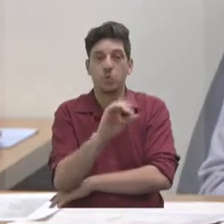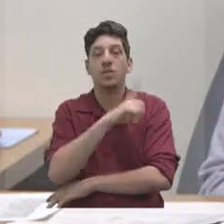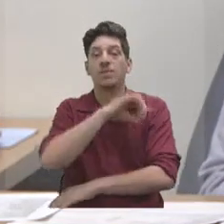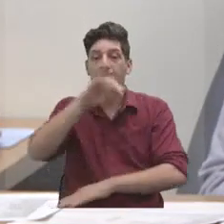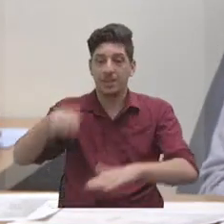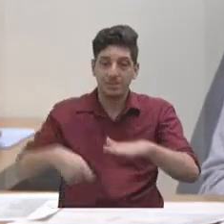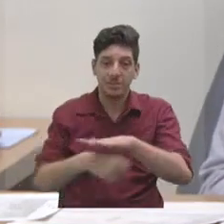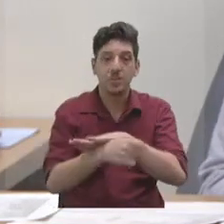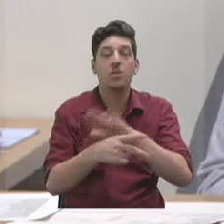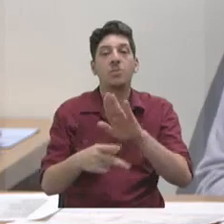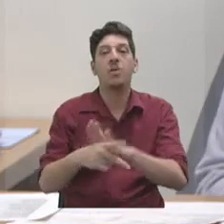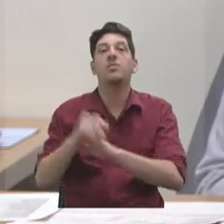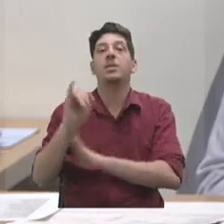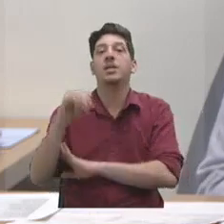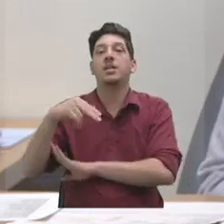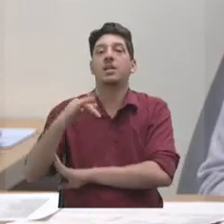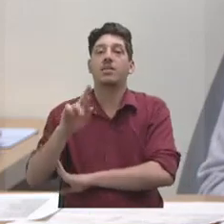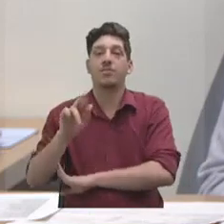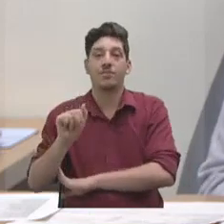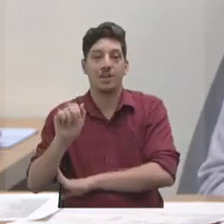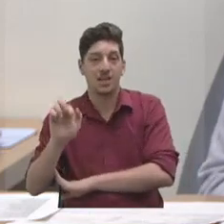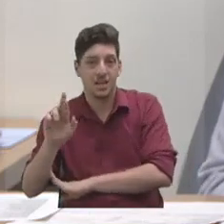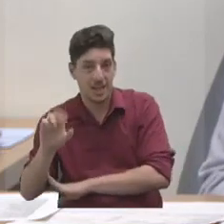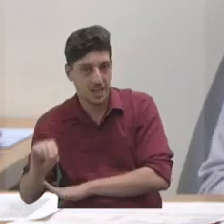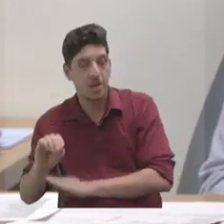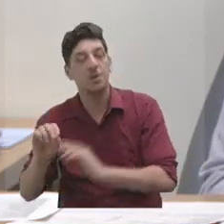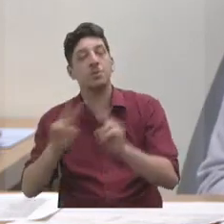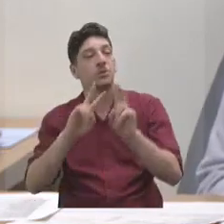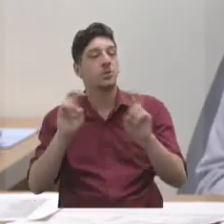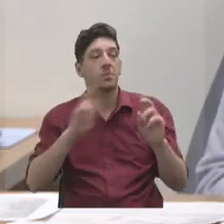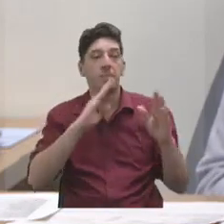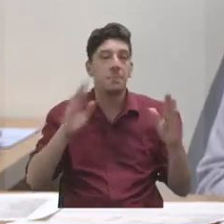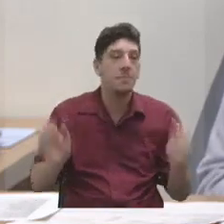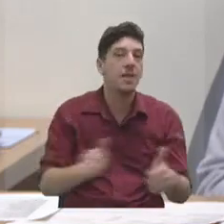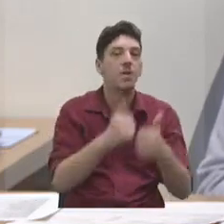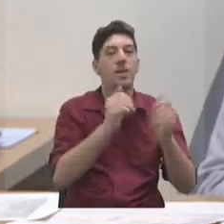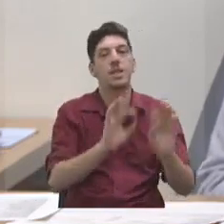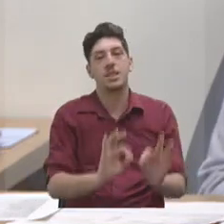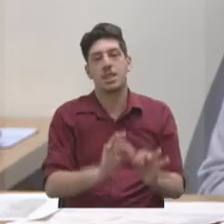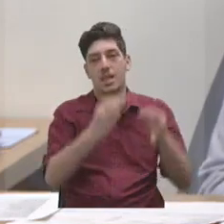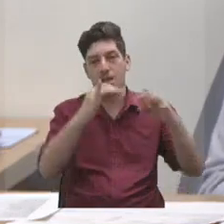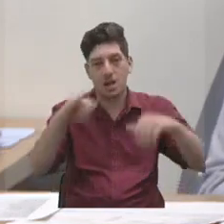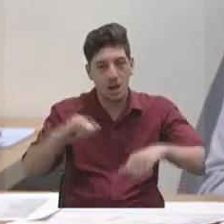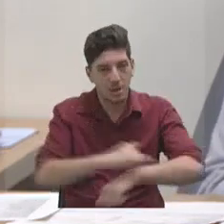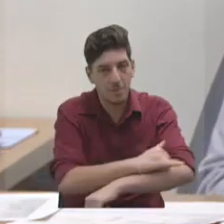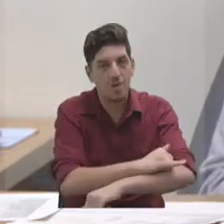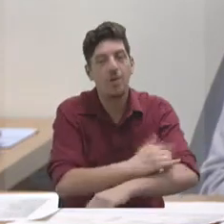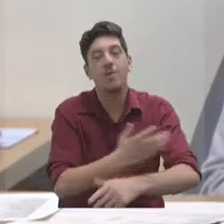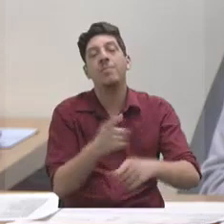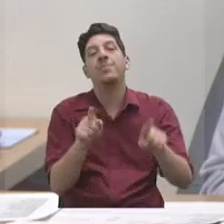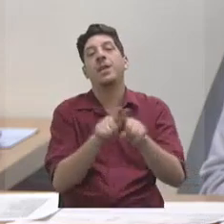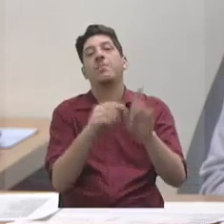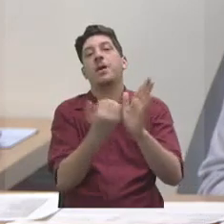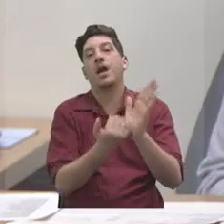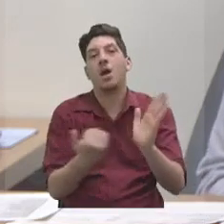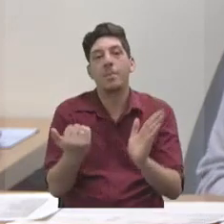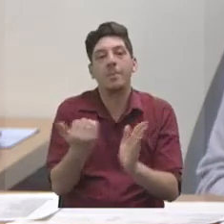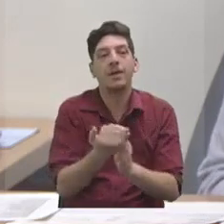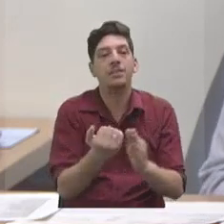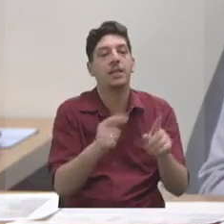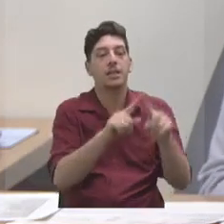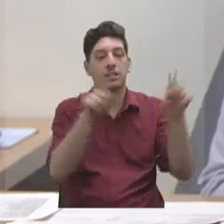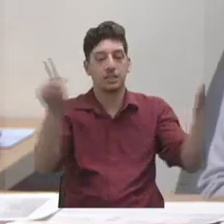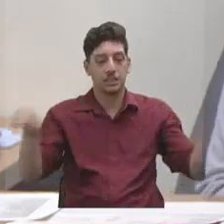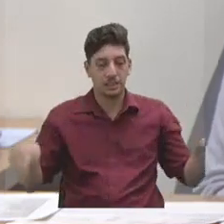Infraero com relação a modernização do nosso aeroporto ao ampliando a sala de embarque